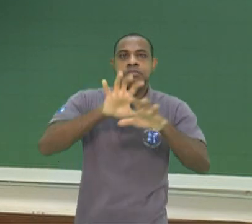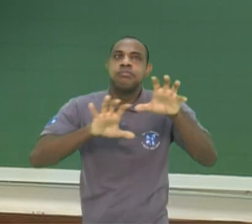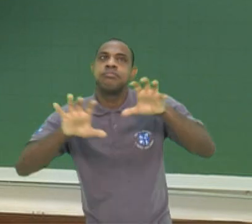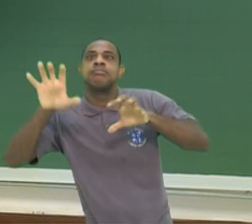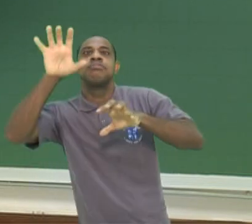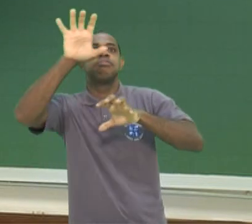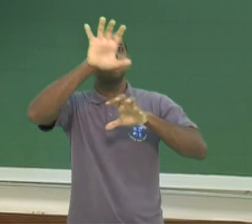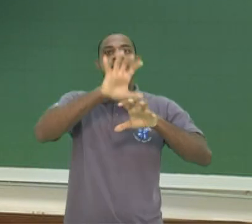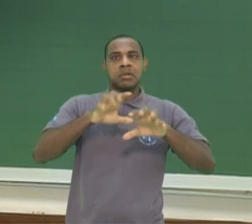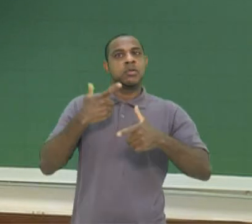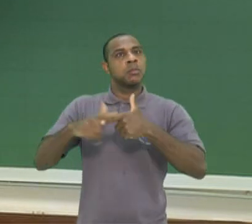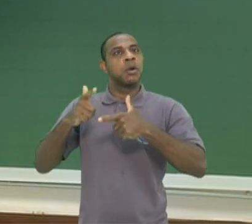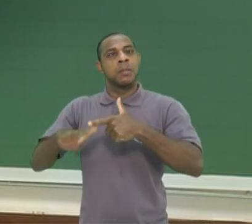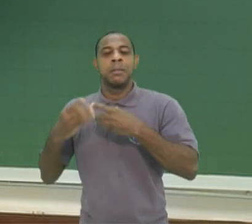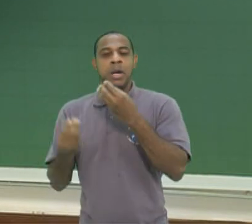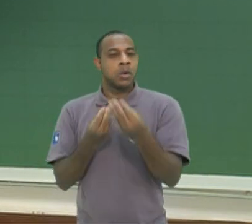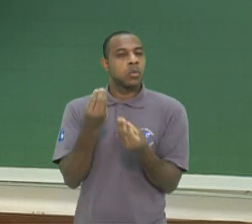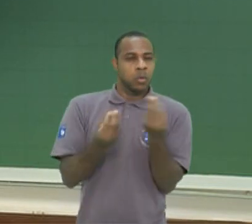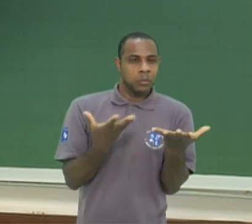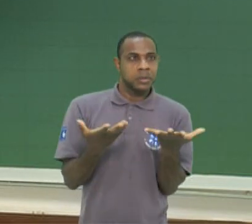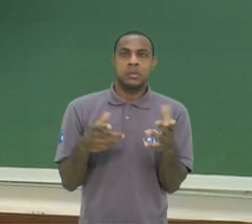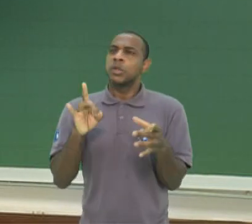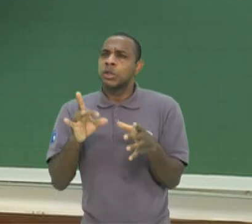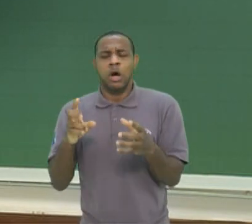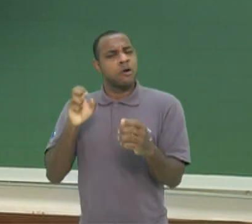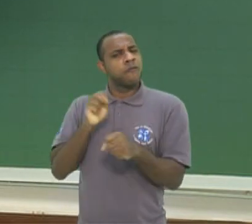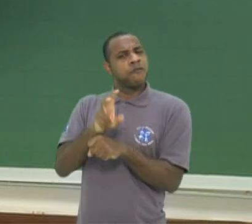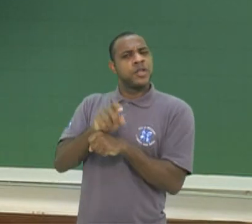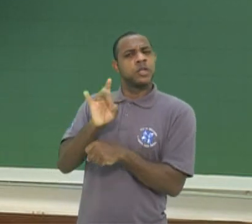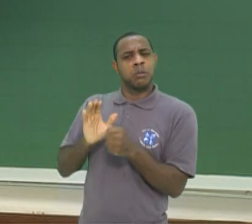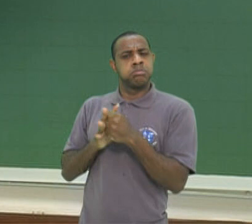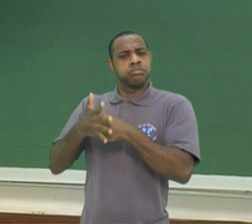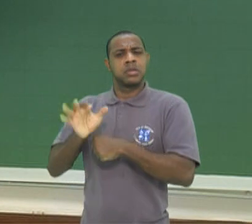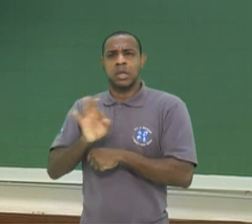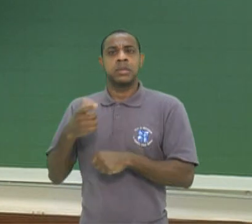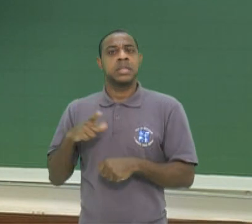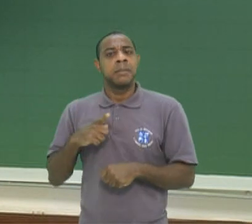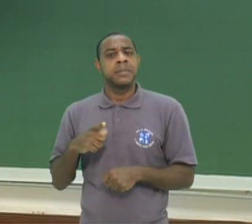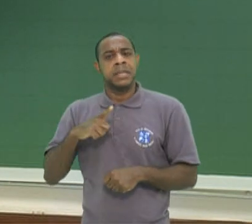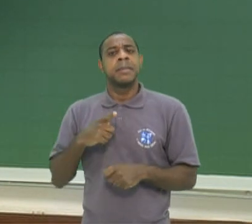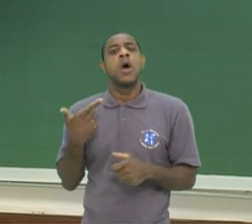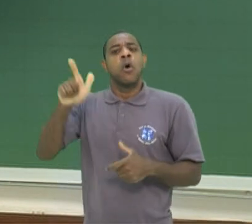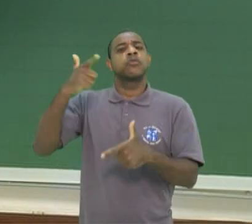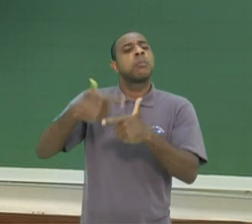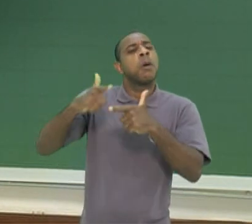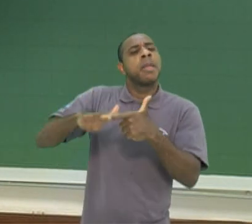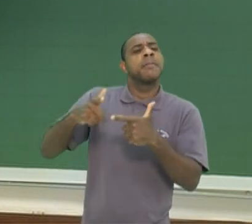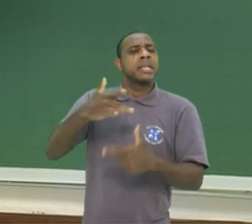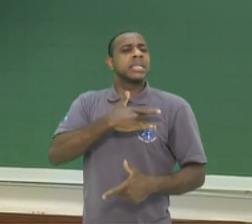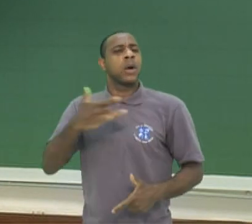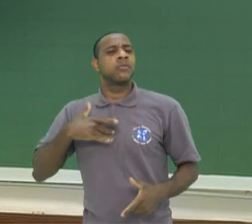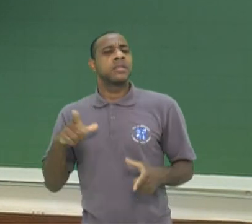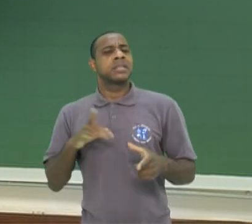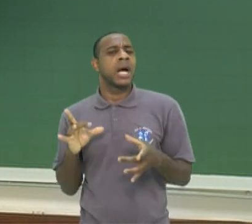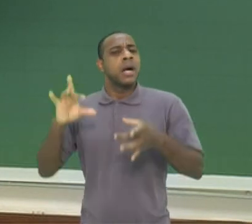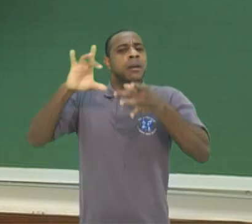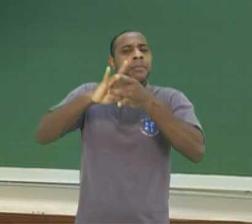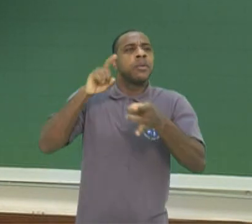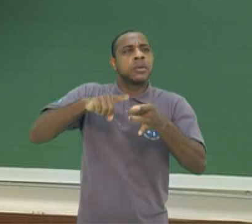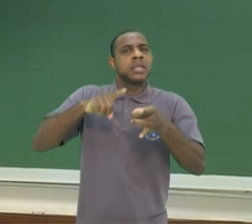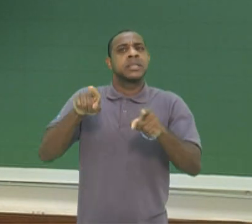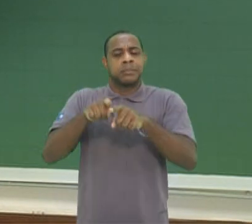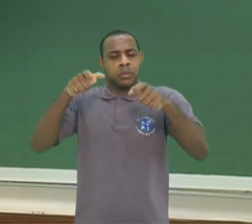problemas. Não apenas dessa questão do vírus, mas também outros problemas de saúde que estão relacionados com